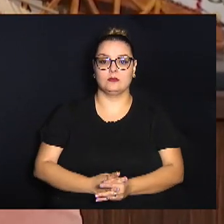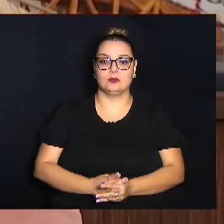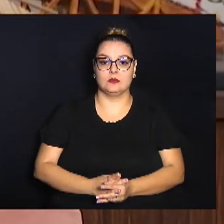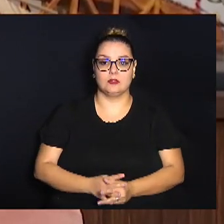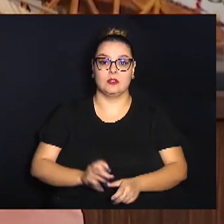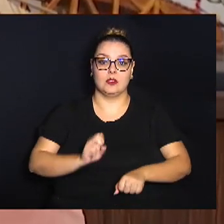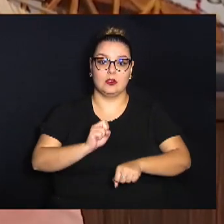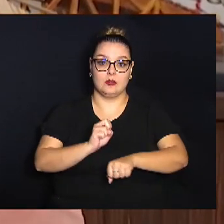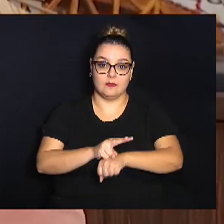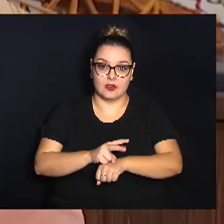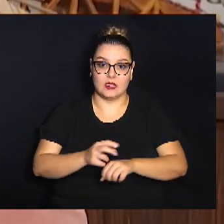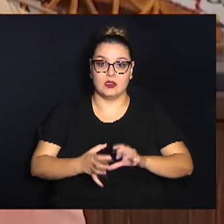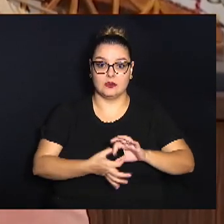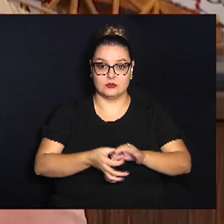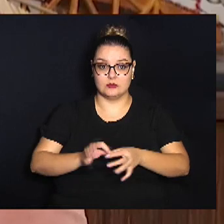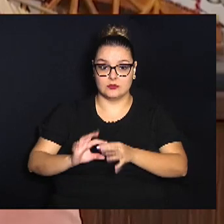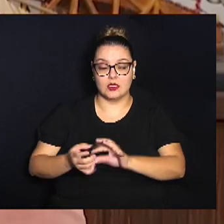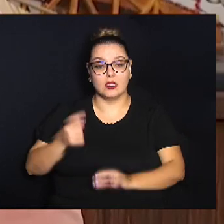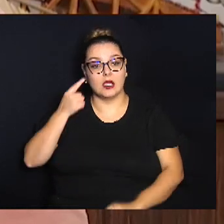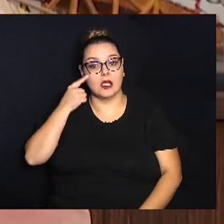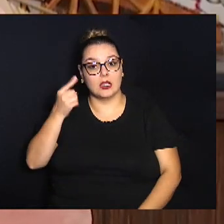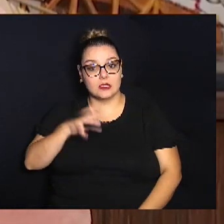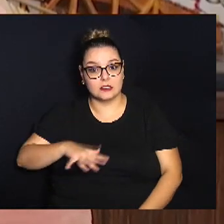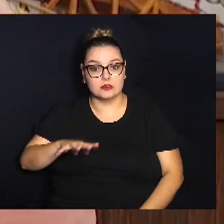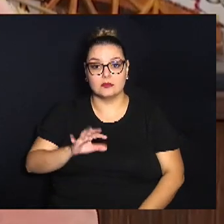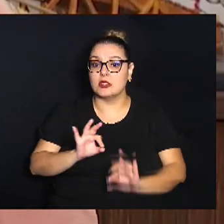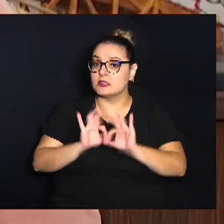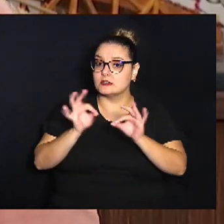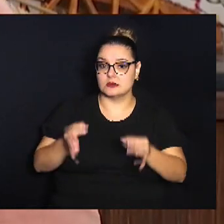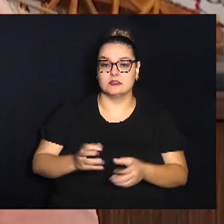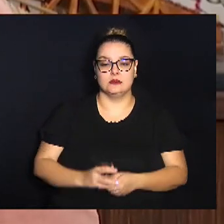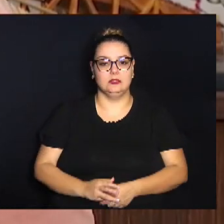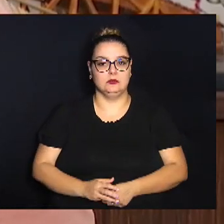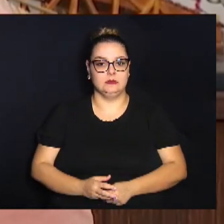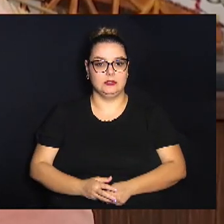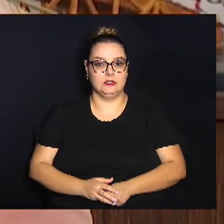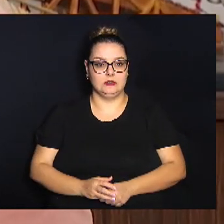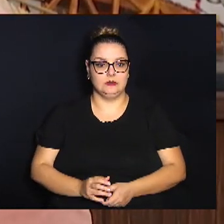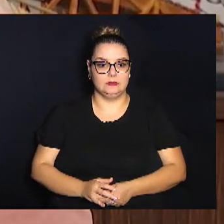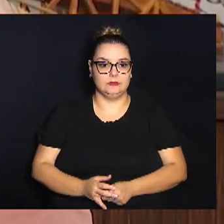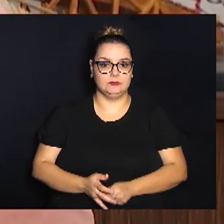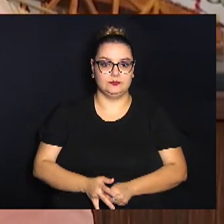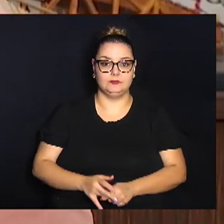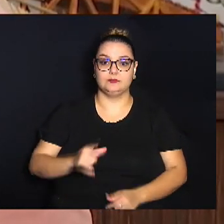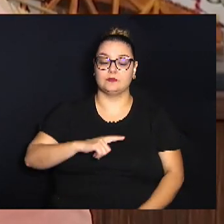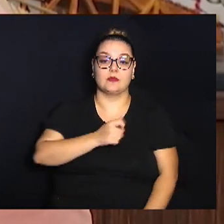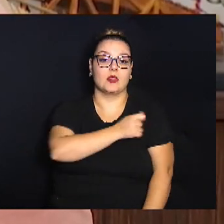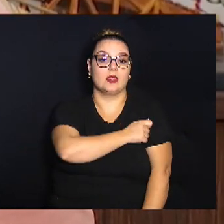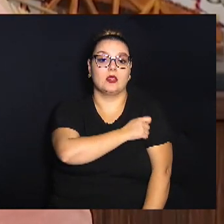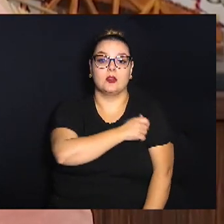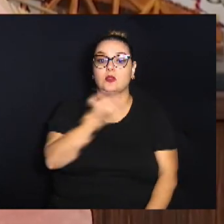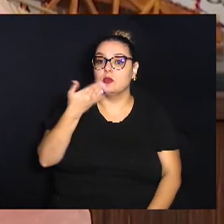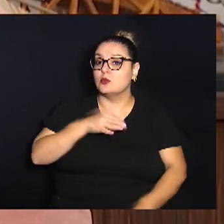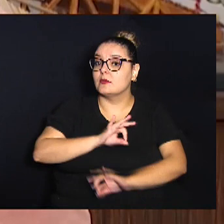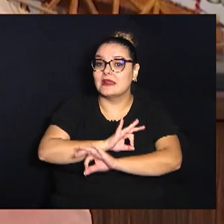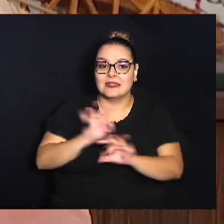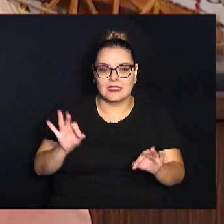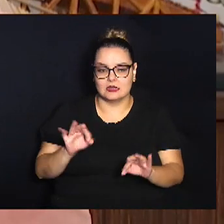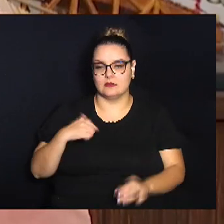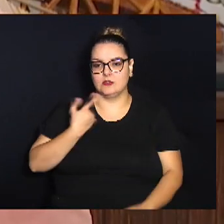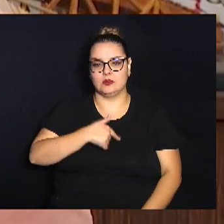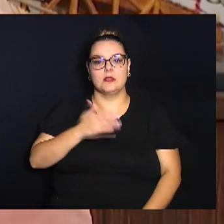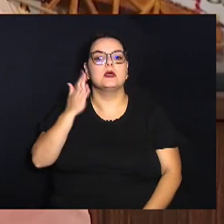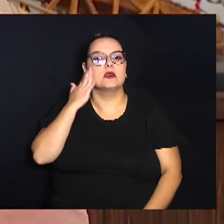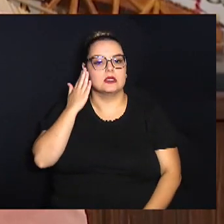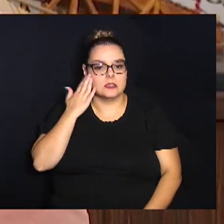vagas olímpicas. Tá? A ideia das vagas olímpicas é muito simples. A gente tem alunos que não precisam provar mais nada para a gente sabe que